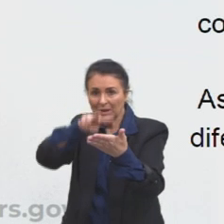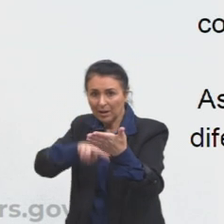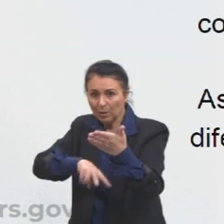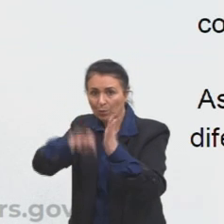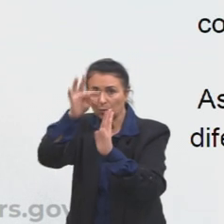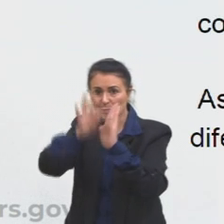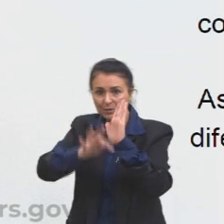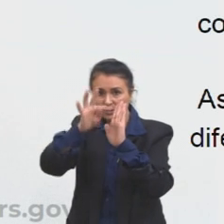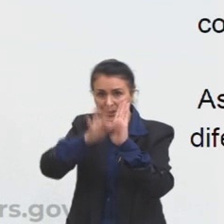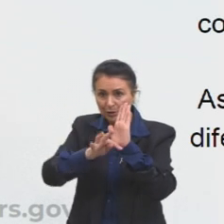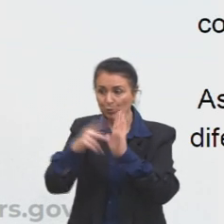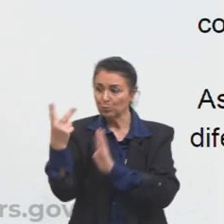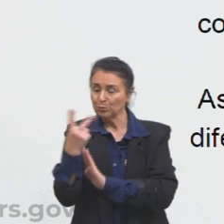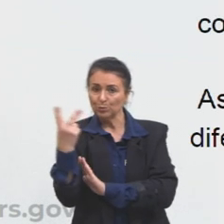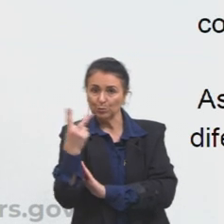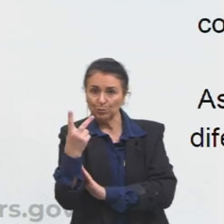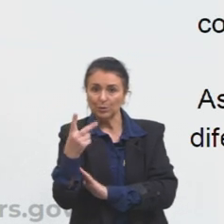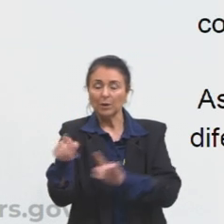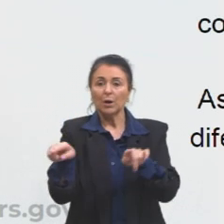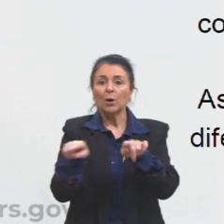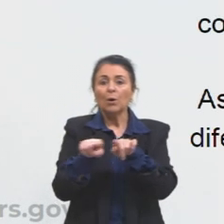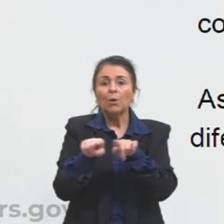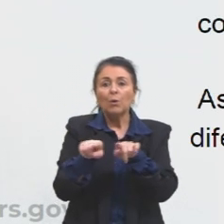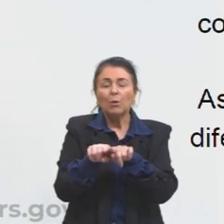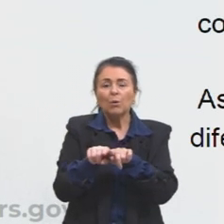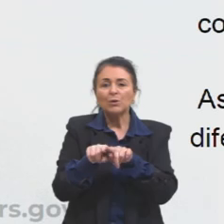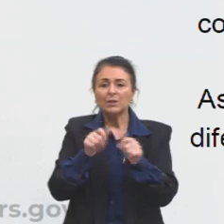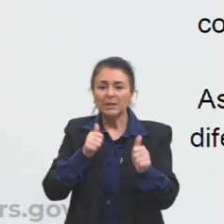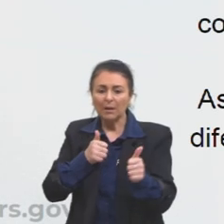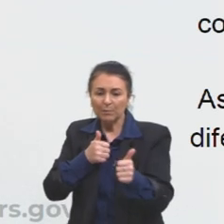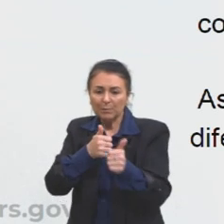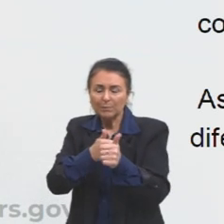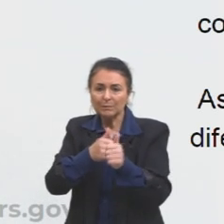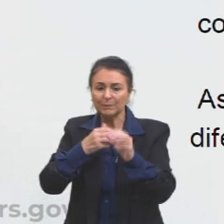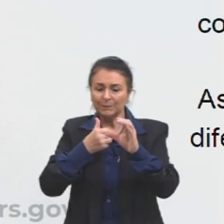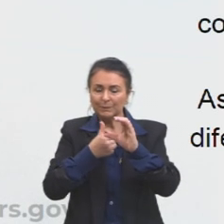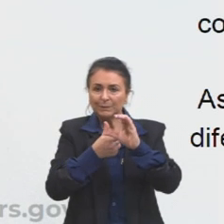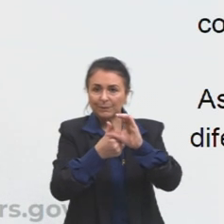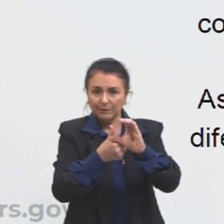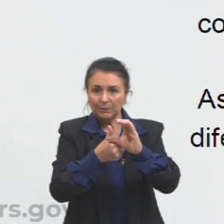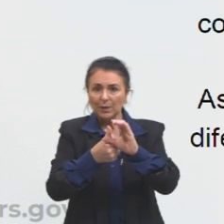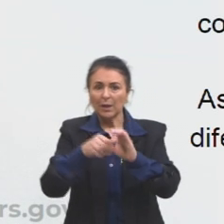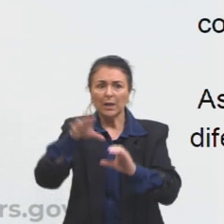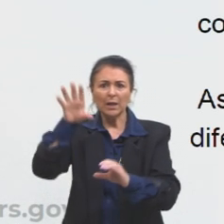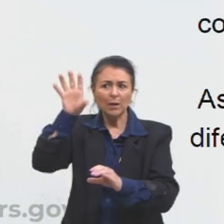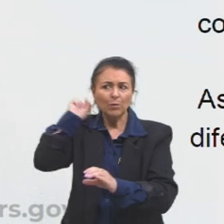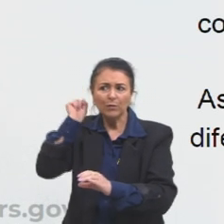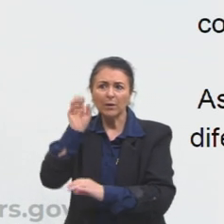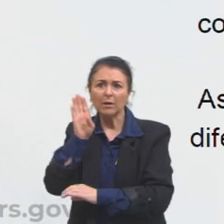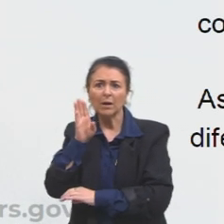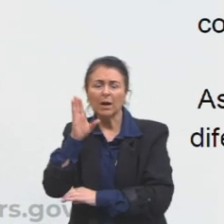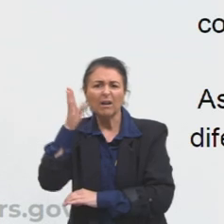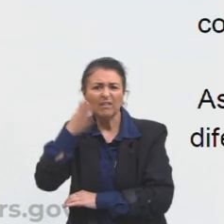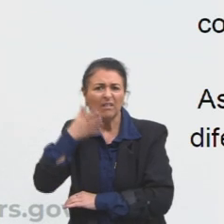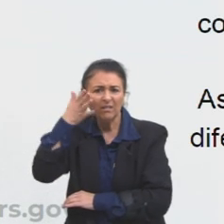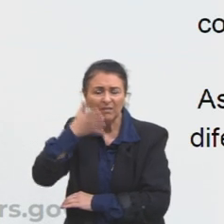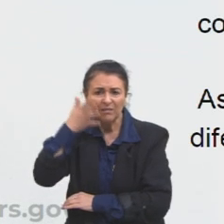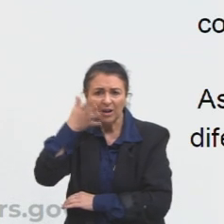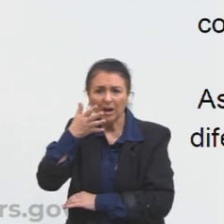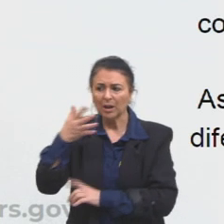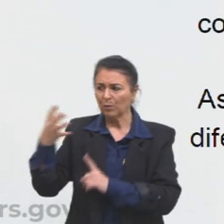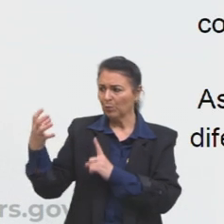Porfírio curso e espiritualismo devia aproximá-lo do cristianismo houve e depois de ambrose que fale antes